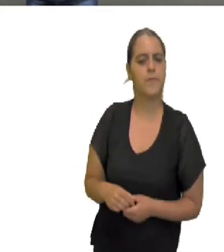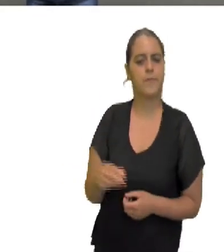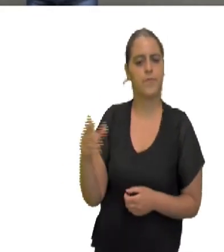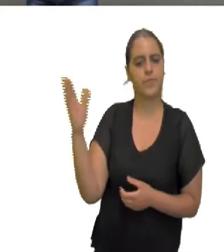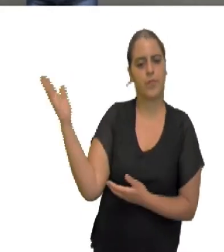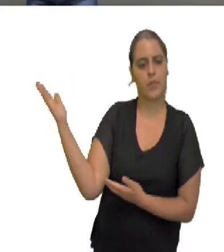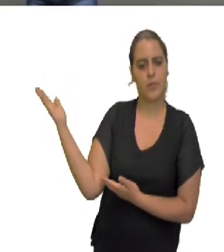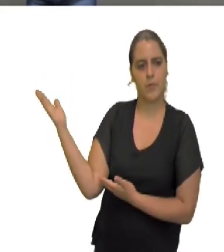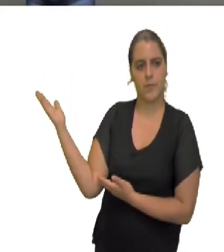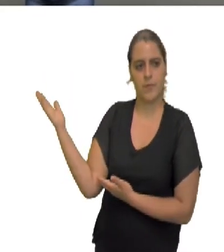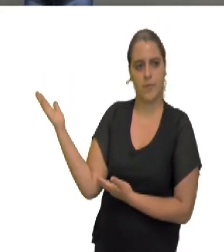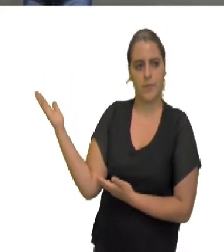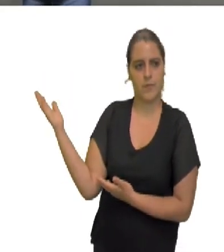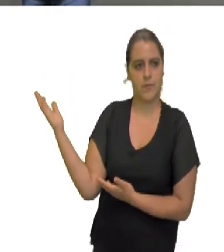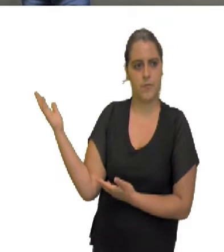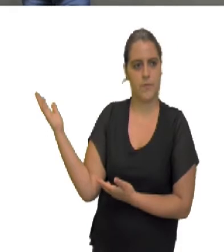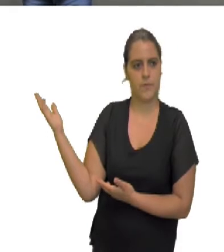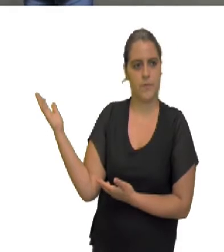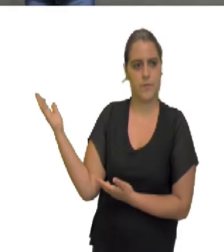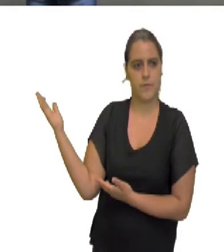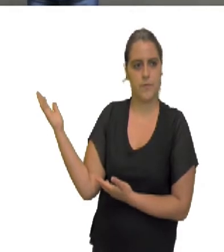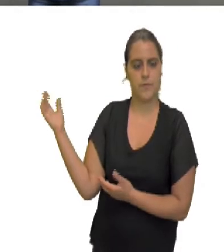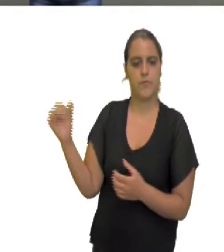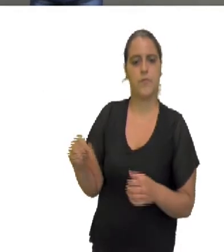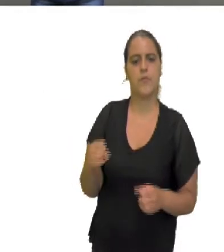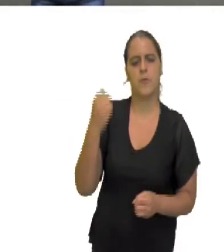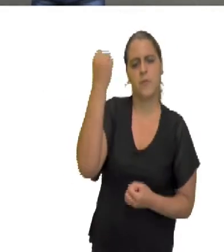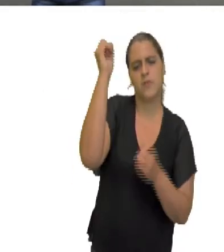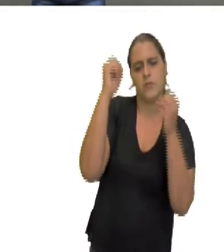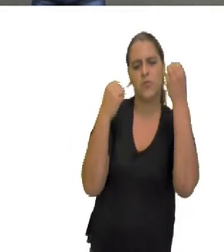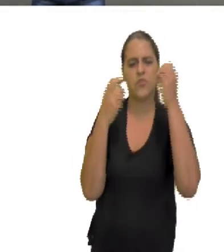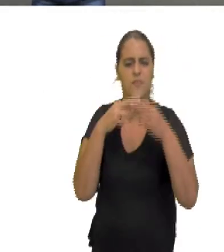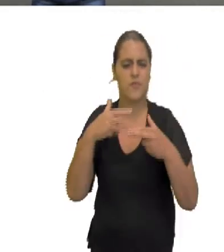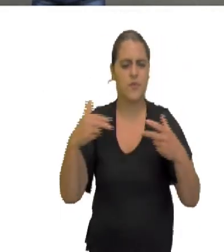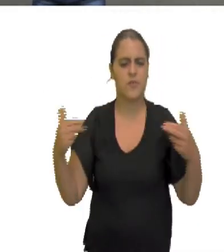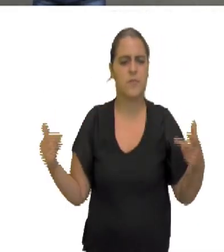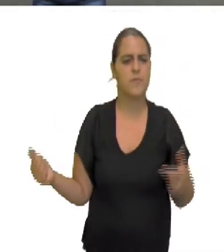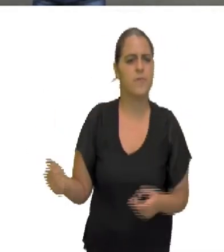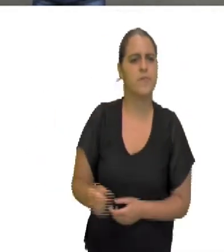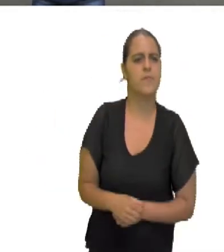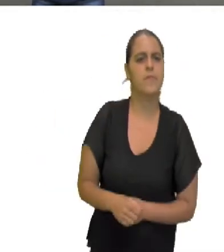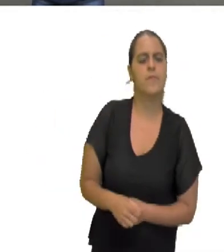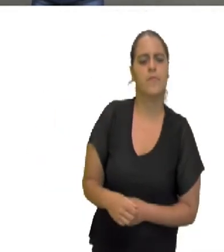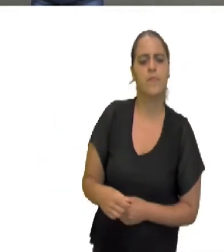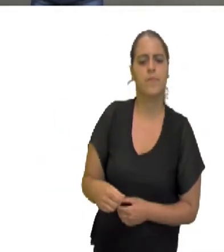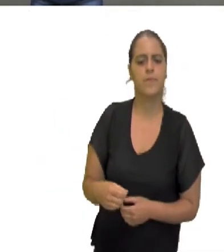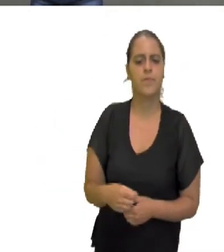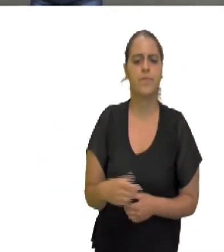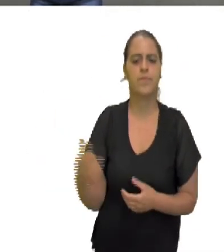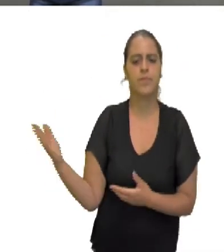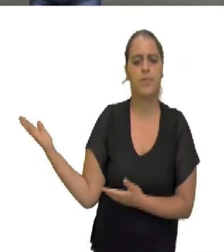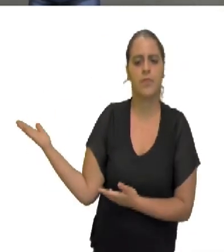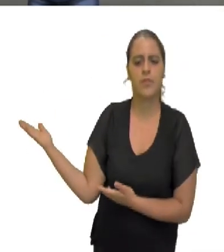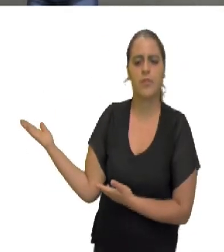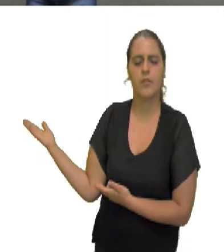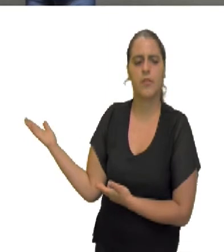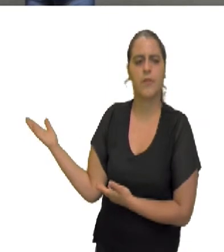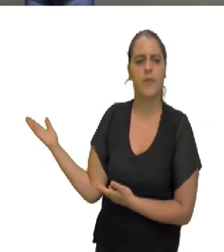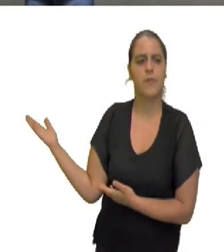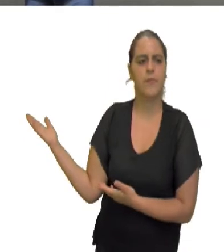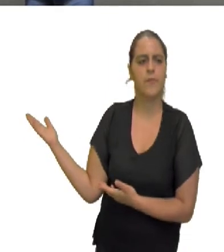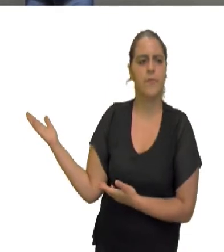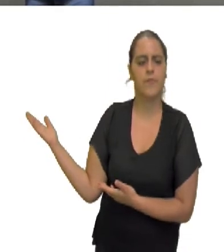do shopping, de uma loja, de uma indústria, né, de uma lanchonete.